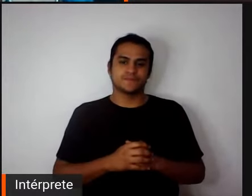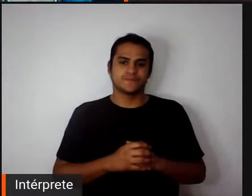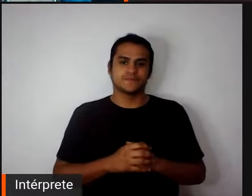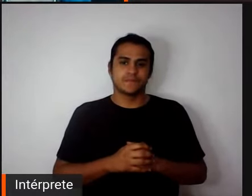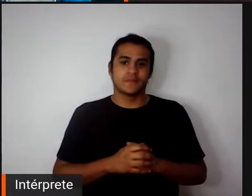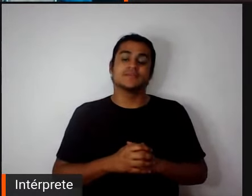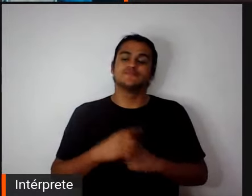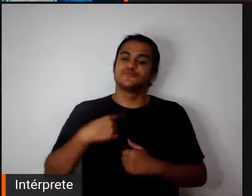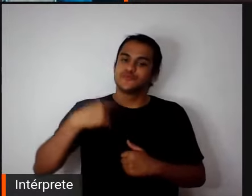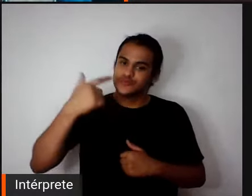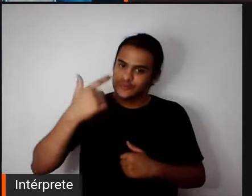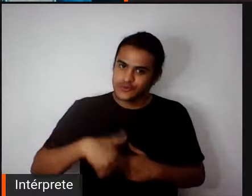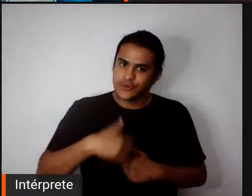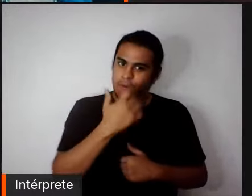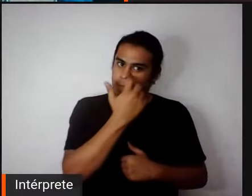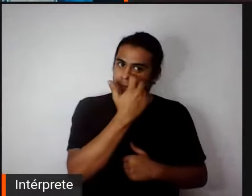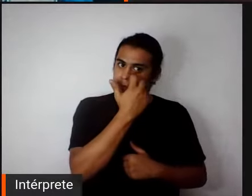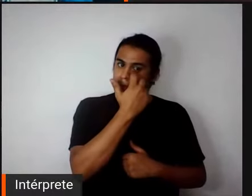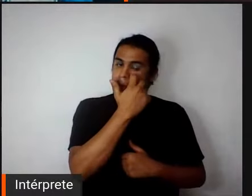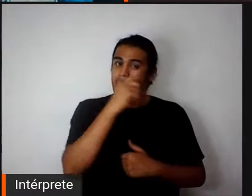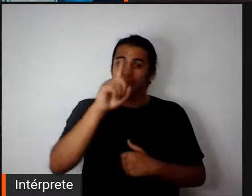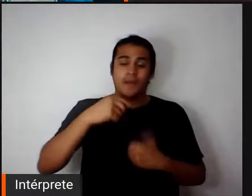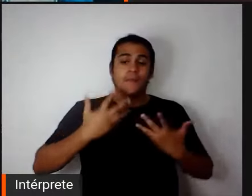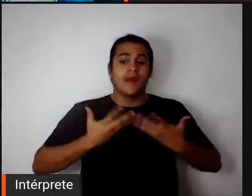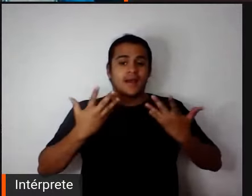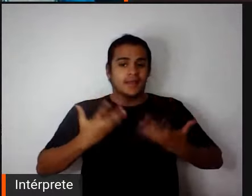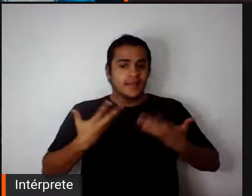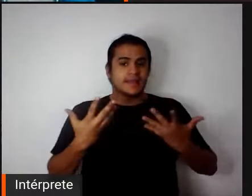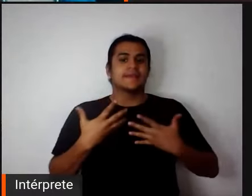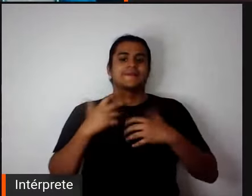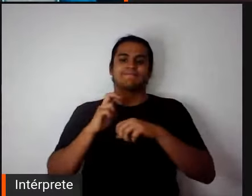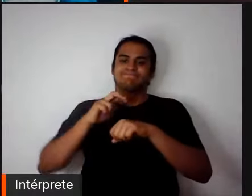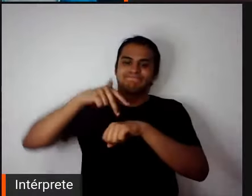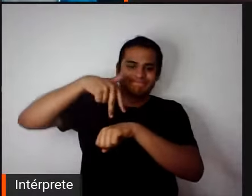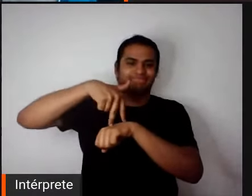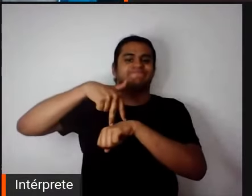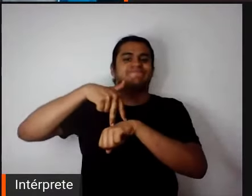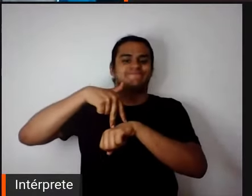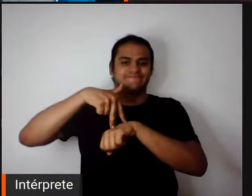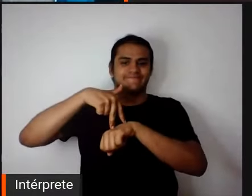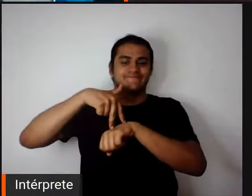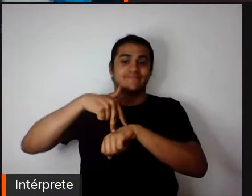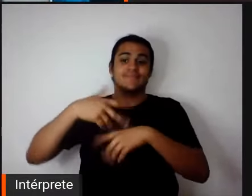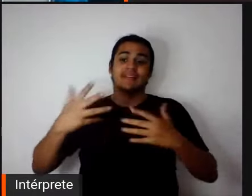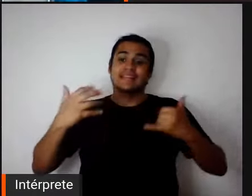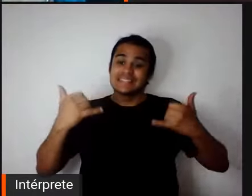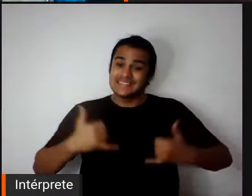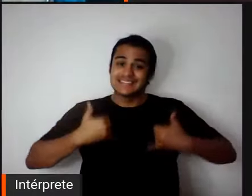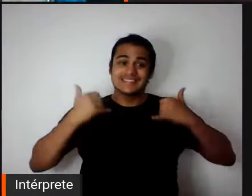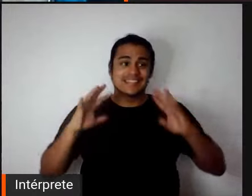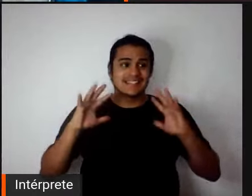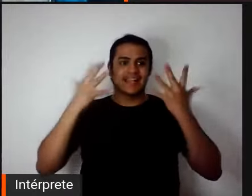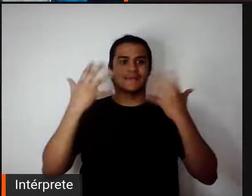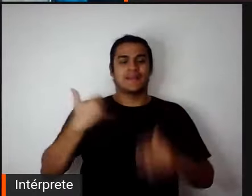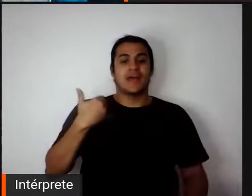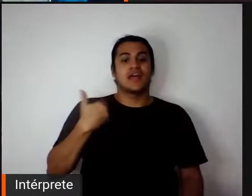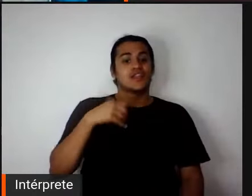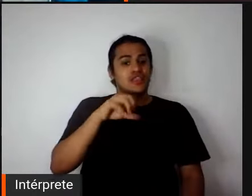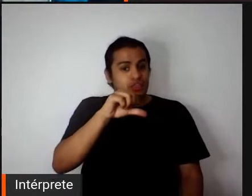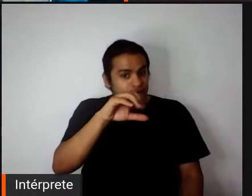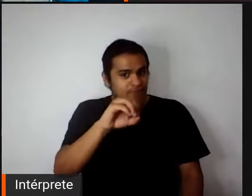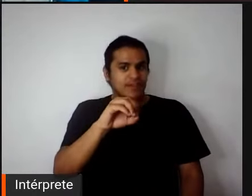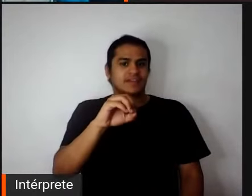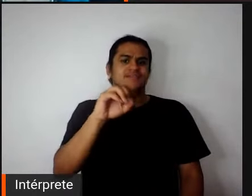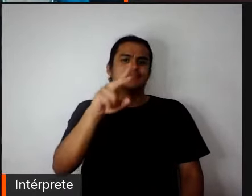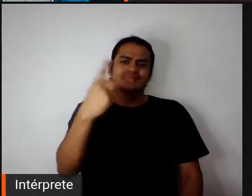de novo, né, que é uma alegria estar aqui e que é a celebração dos 90 anos, dessa trajetória tão